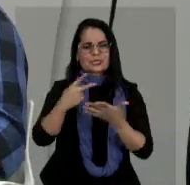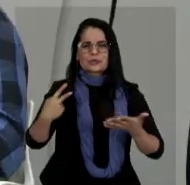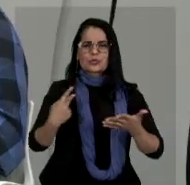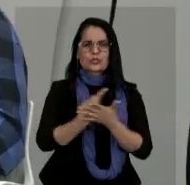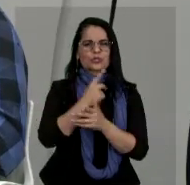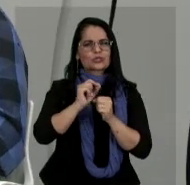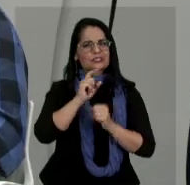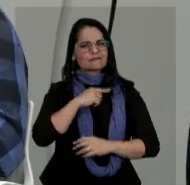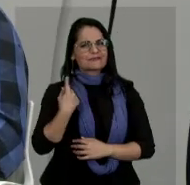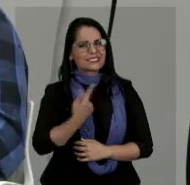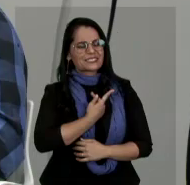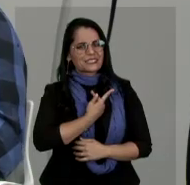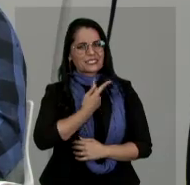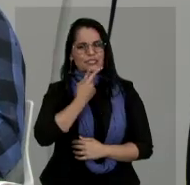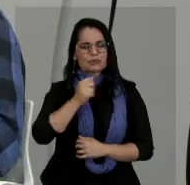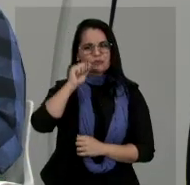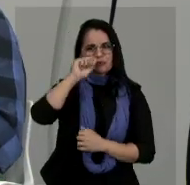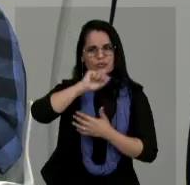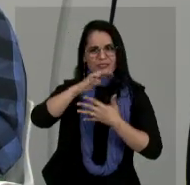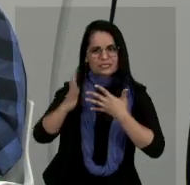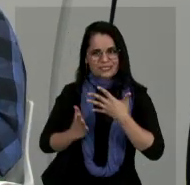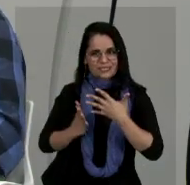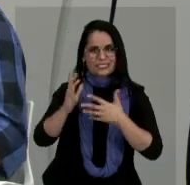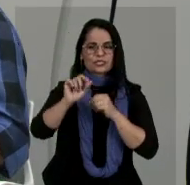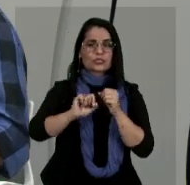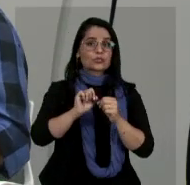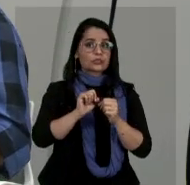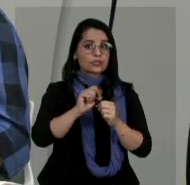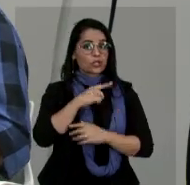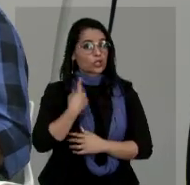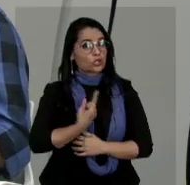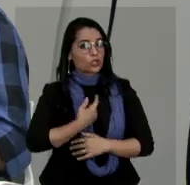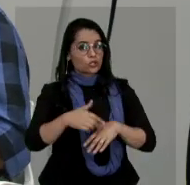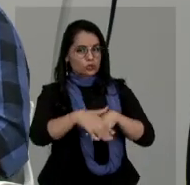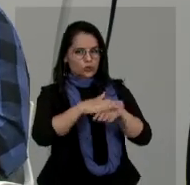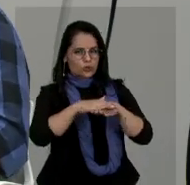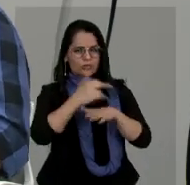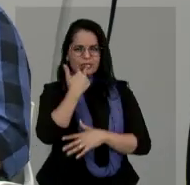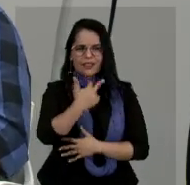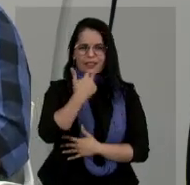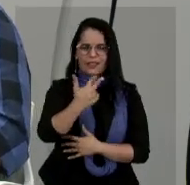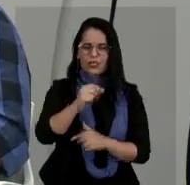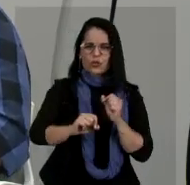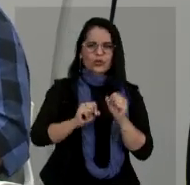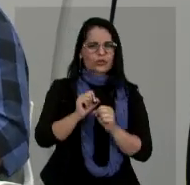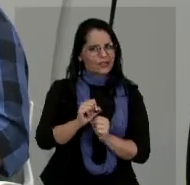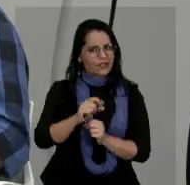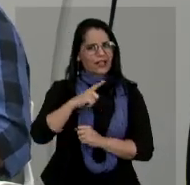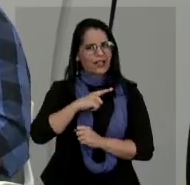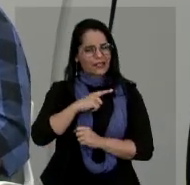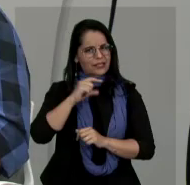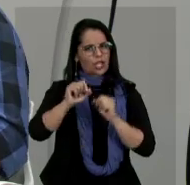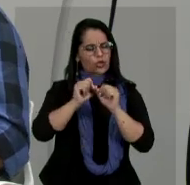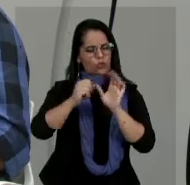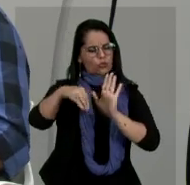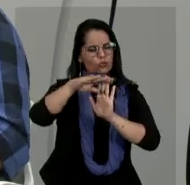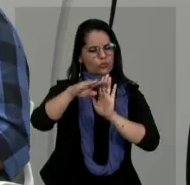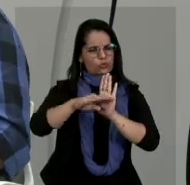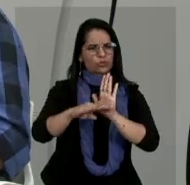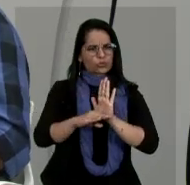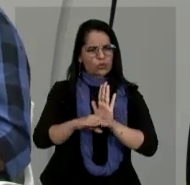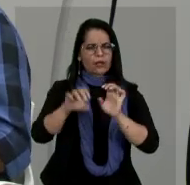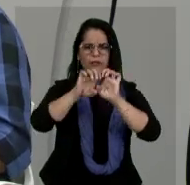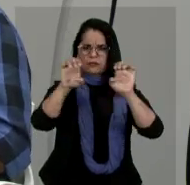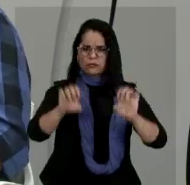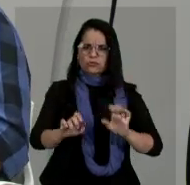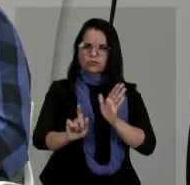Quando nós falamos de Libras, língua brasileira de sinais, nós estamos falando de uma língua. E uma língua, ela tem o pré-requisito de uma